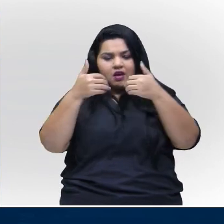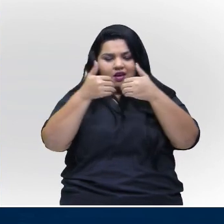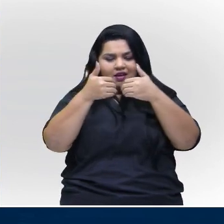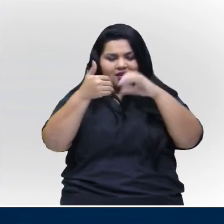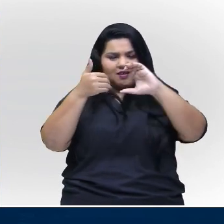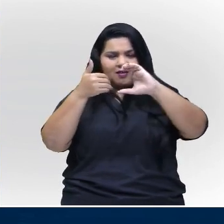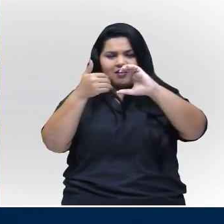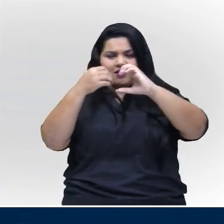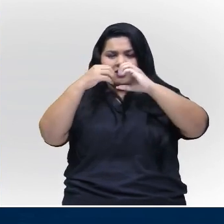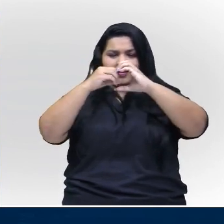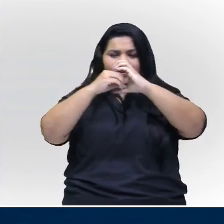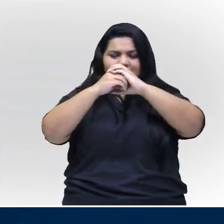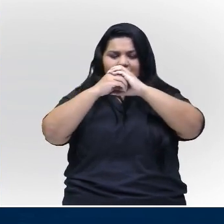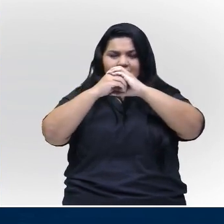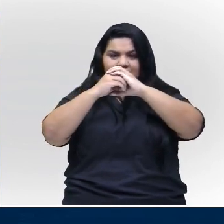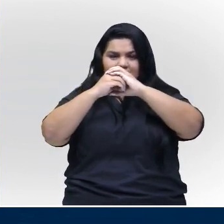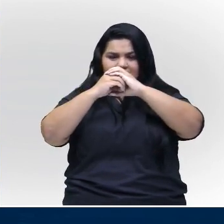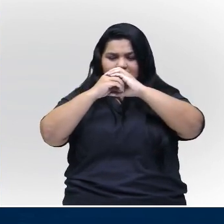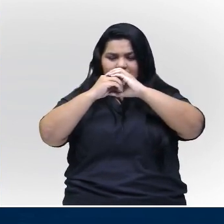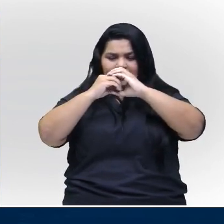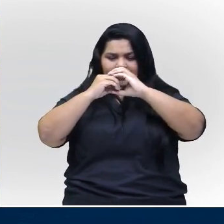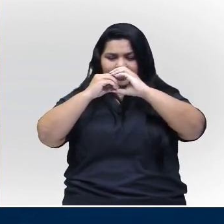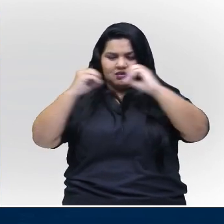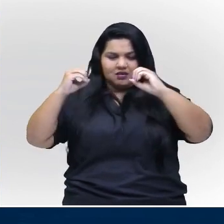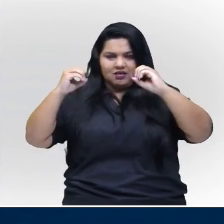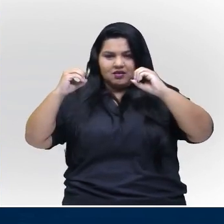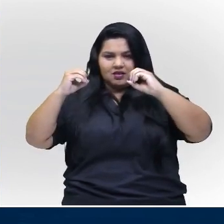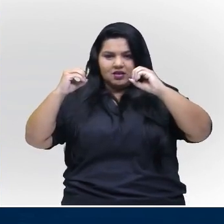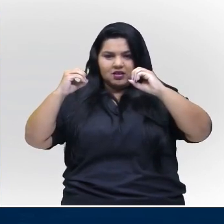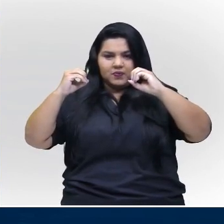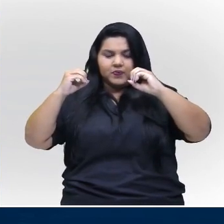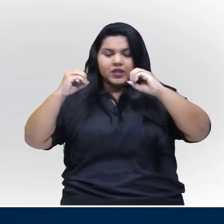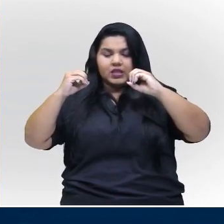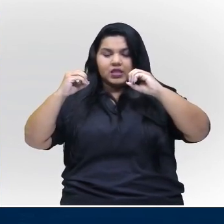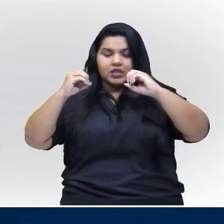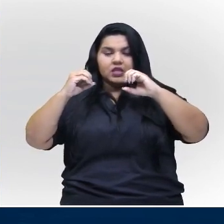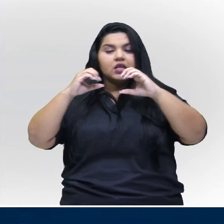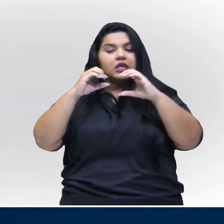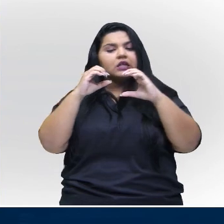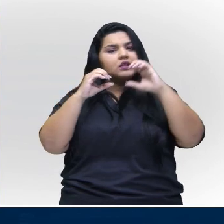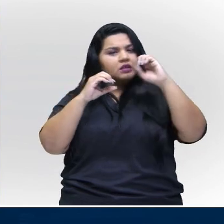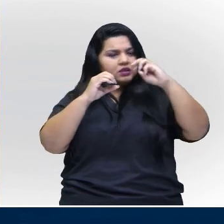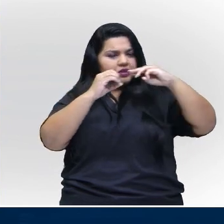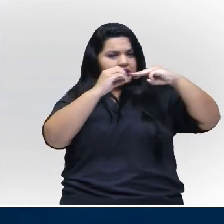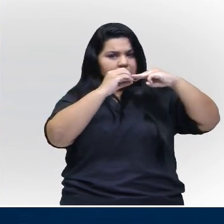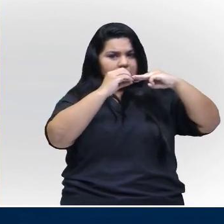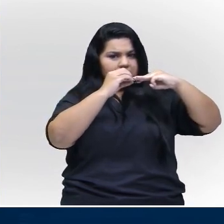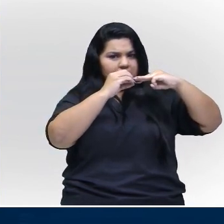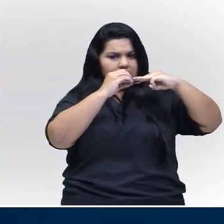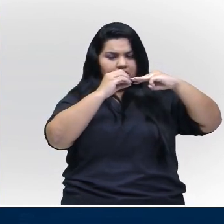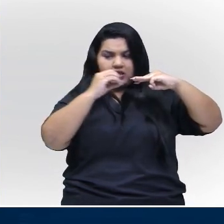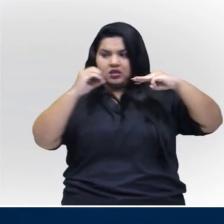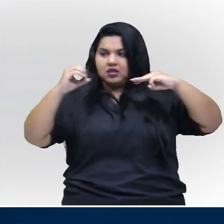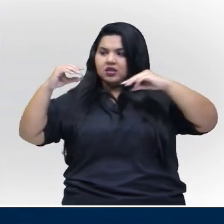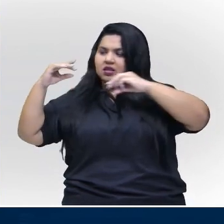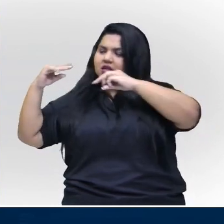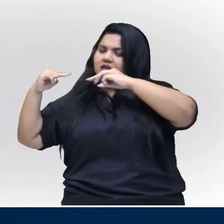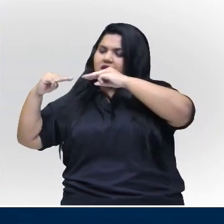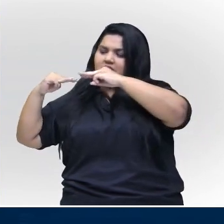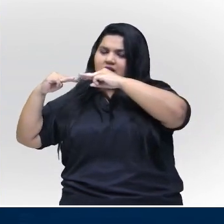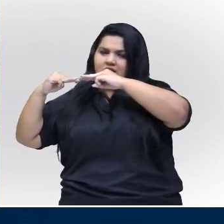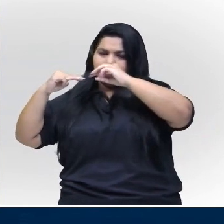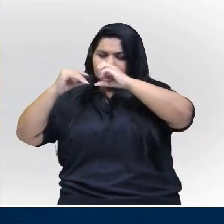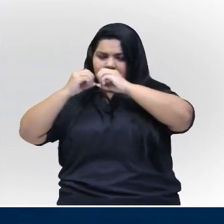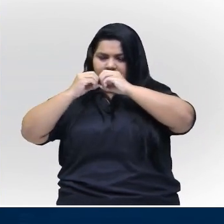celular. Presta bem atenção aí nessa palavrinha, olha só, divisão celular. E aí daqui mais para frente, quando a gente estiver estudando, talvez lá na